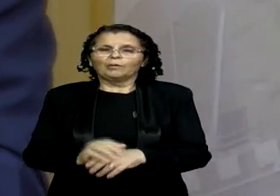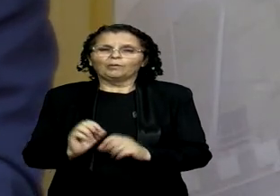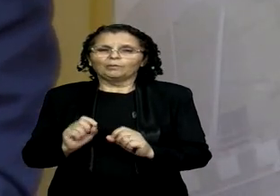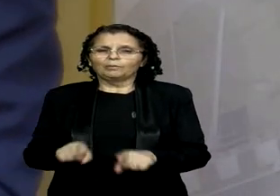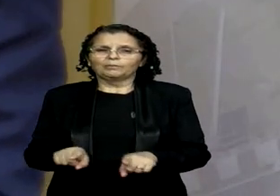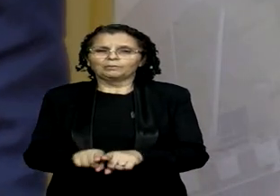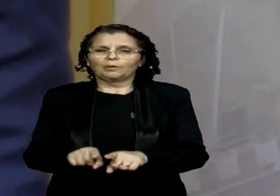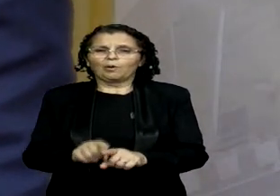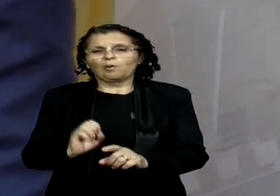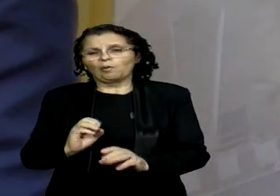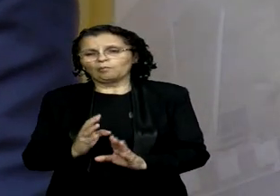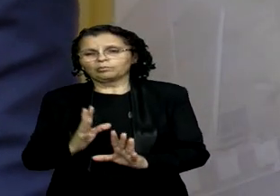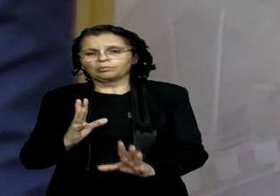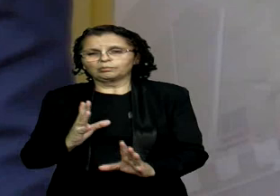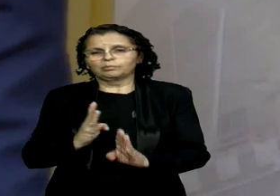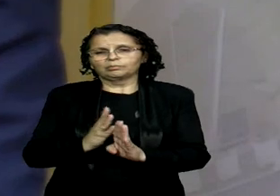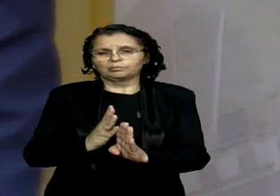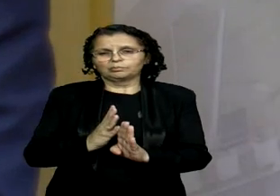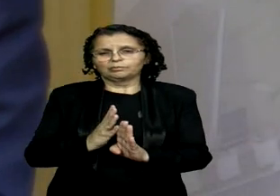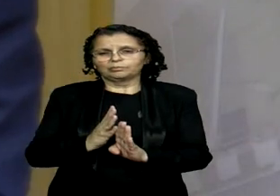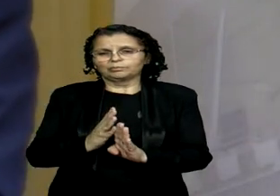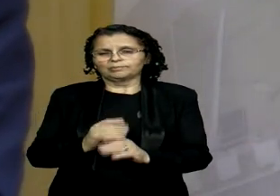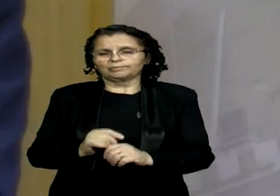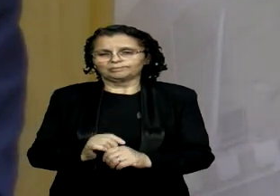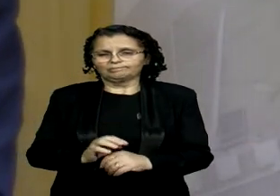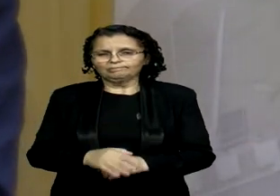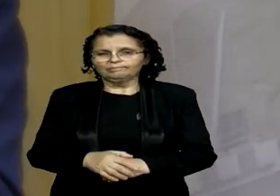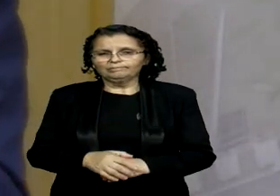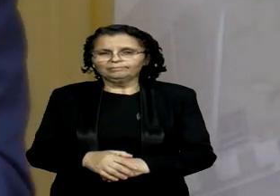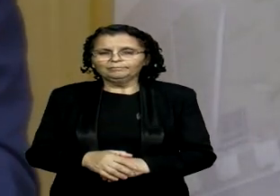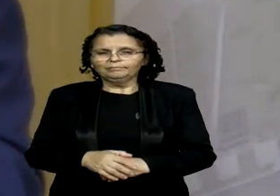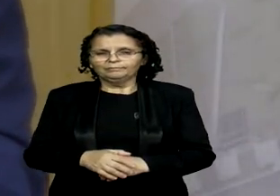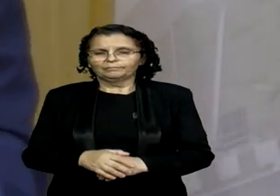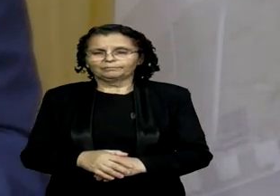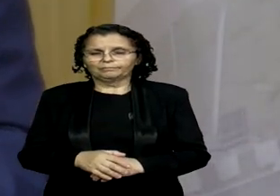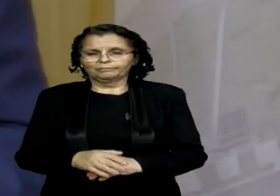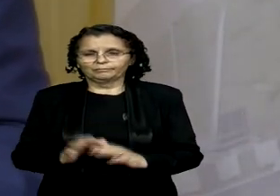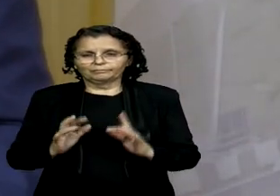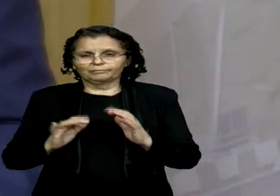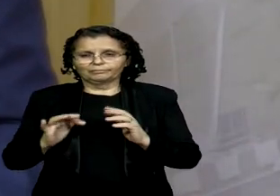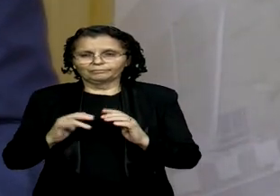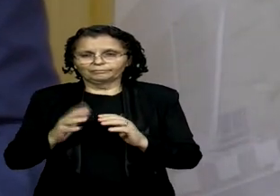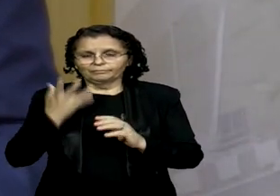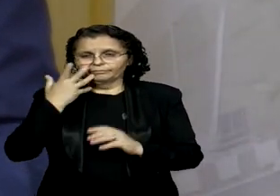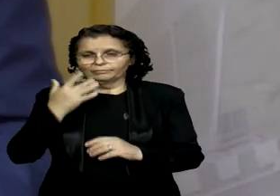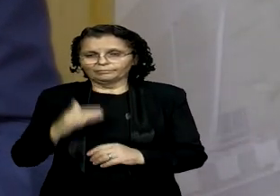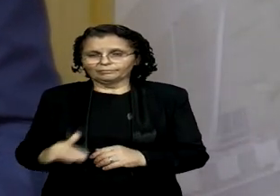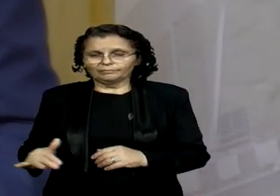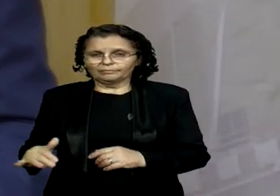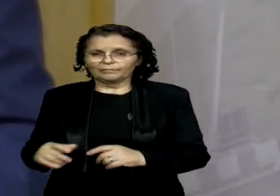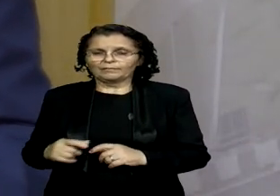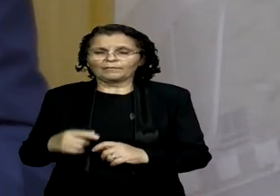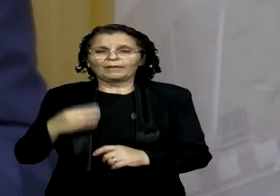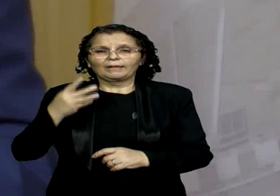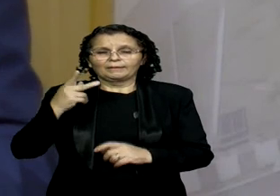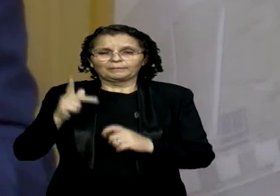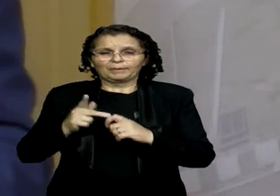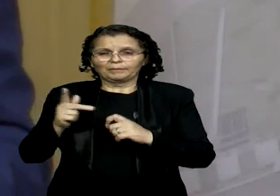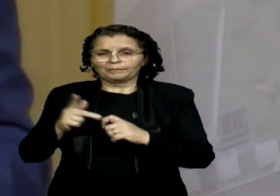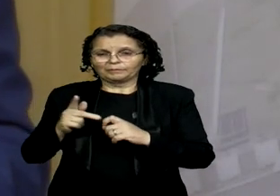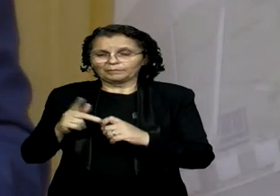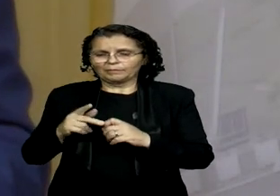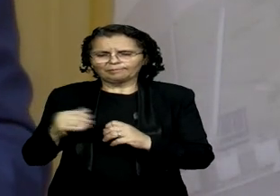menos, reduzi-la drasticamente. A neuropediatria é uma especialidade médica